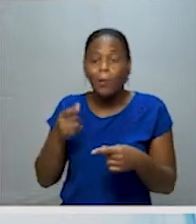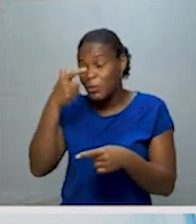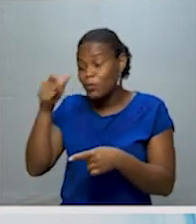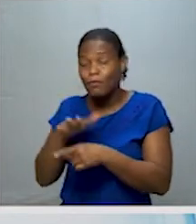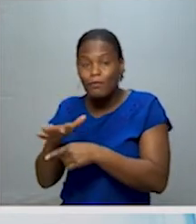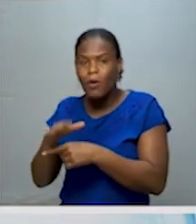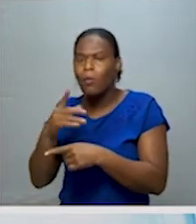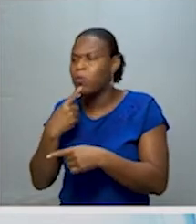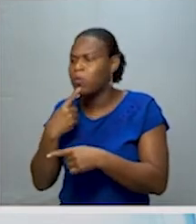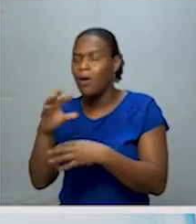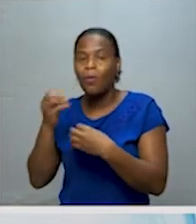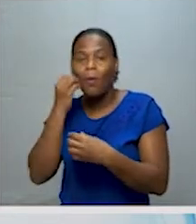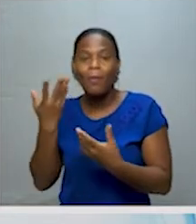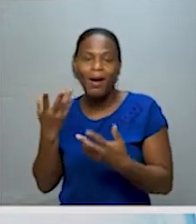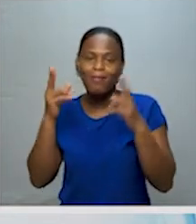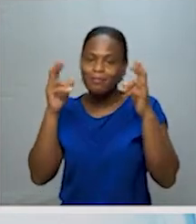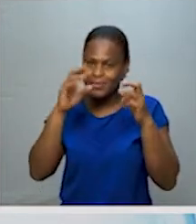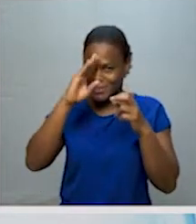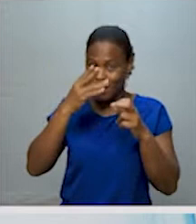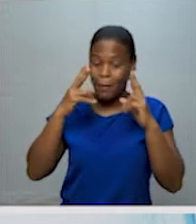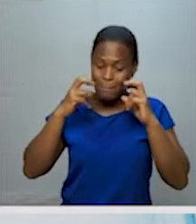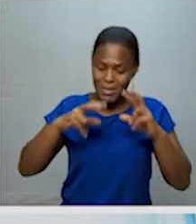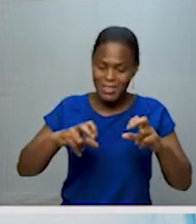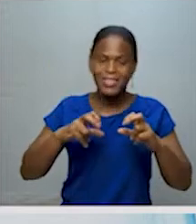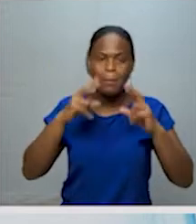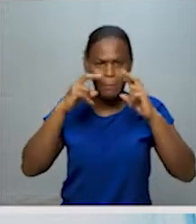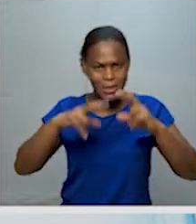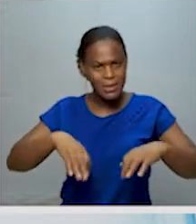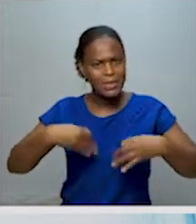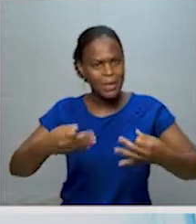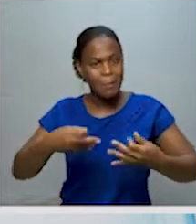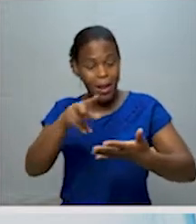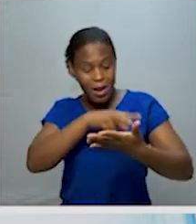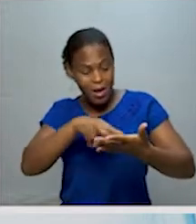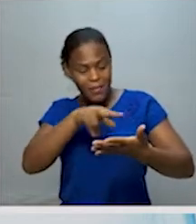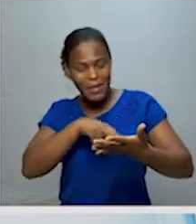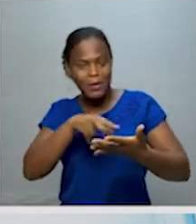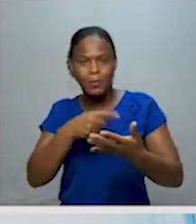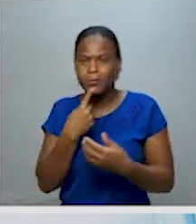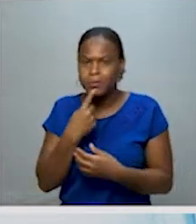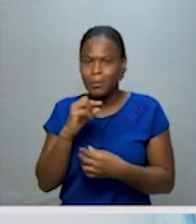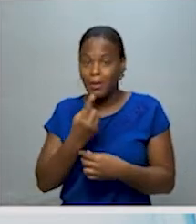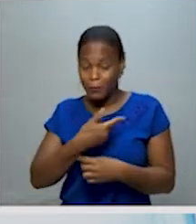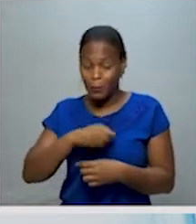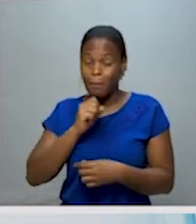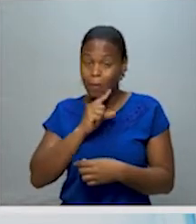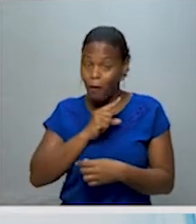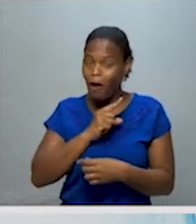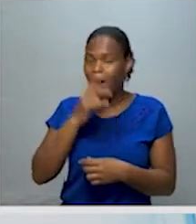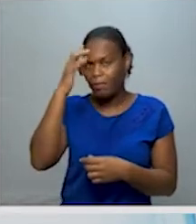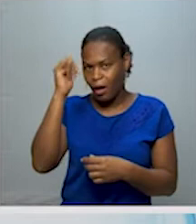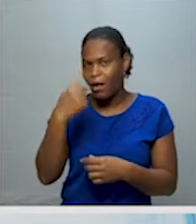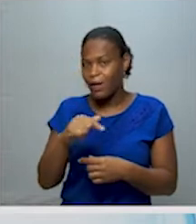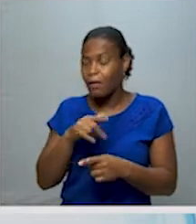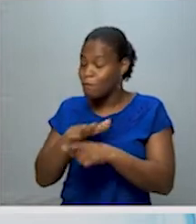E você já sabe, não é? É aquela questão de pesquisa. Pesquisar sempre, ler muito, para que possamos ter elementos